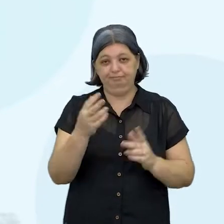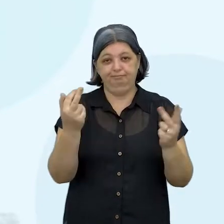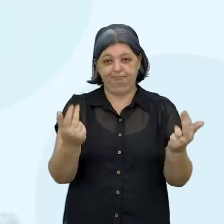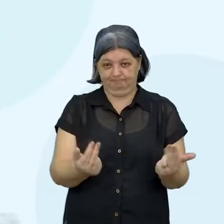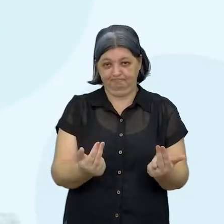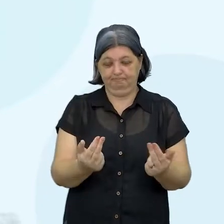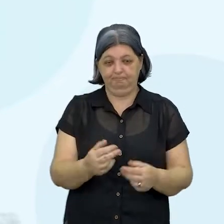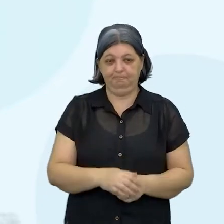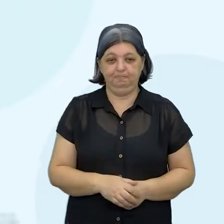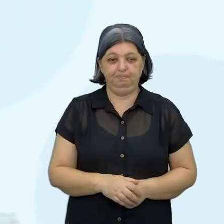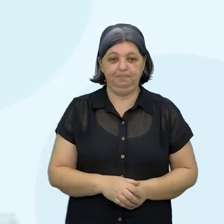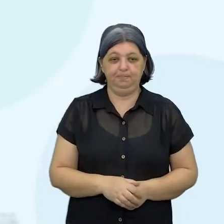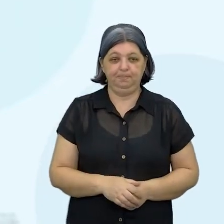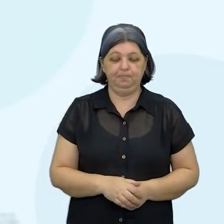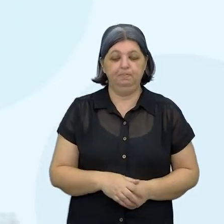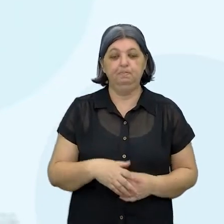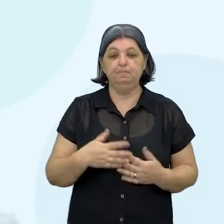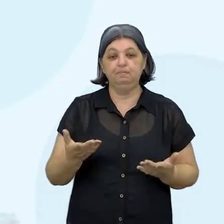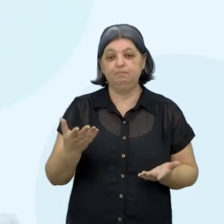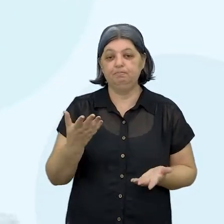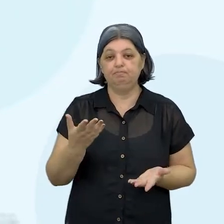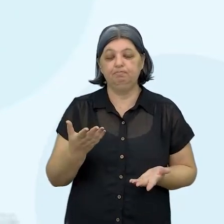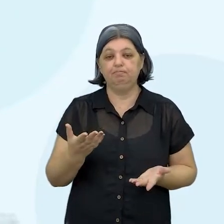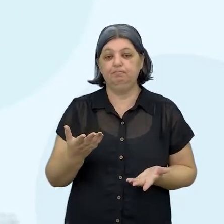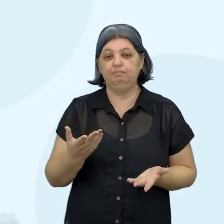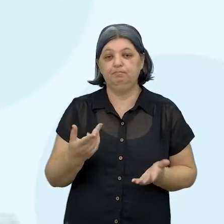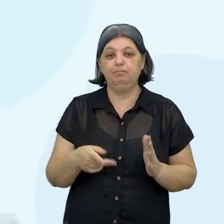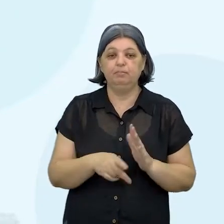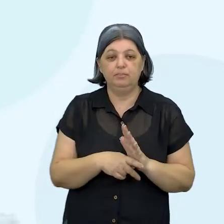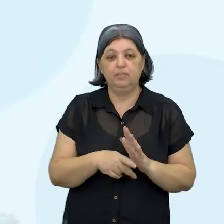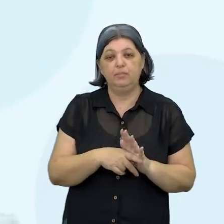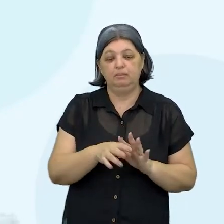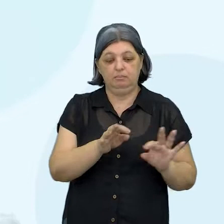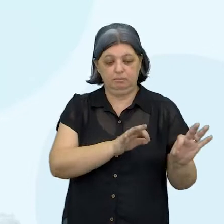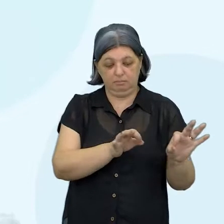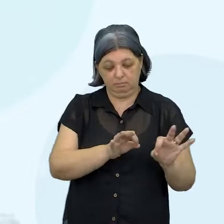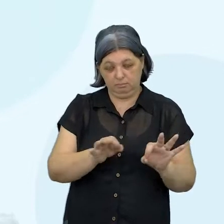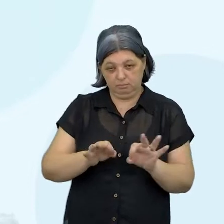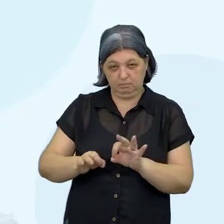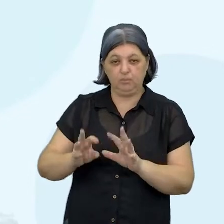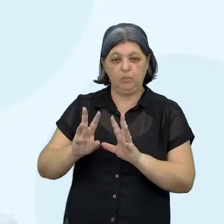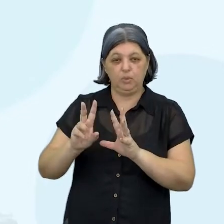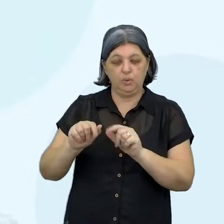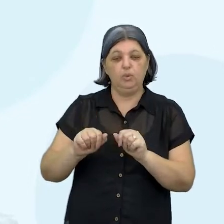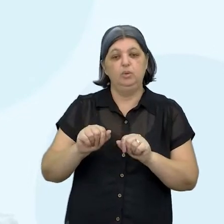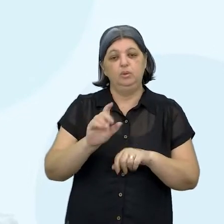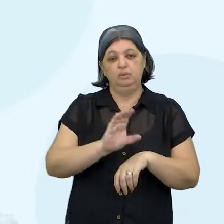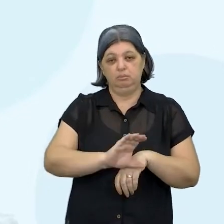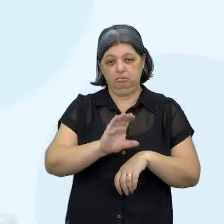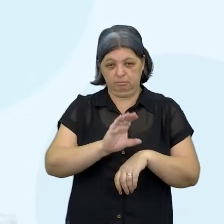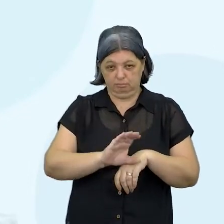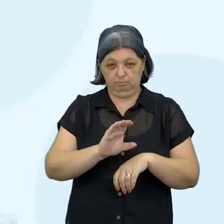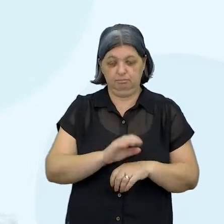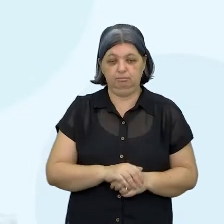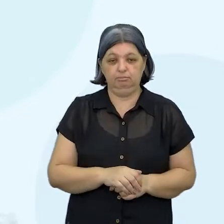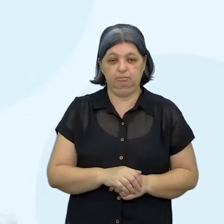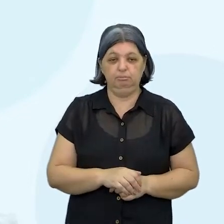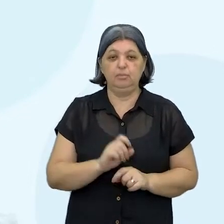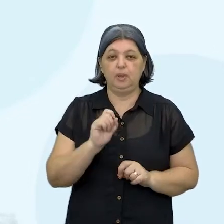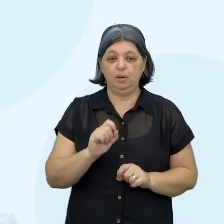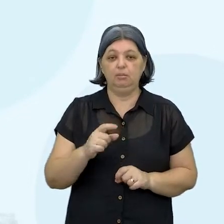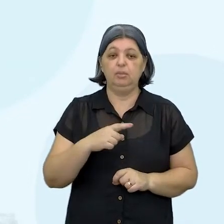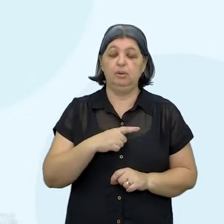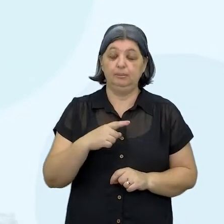né? Que vai, digamos assim, coordenar, né, todo o nosso curso. E ela é a que nos pede,